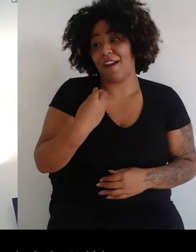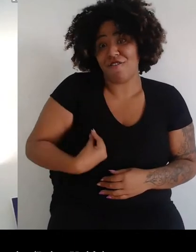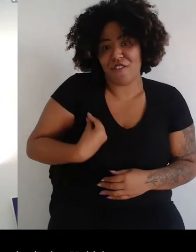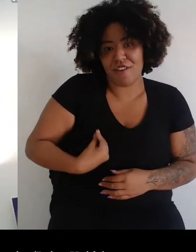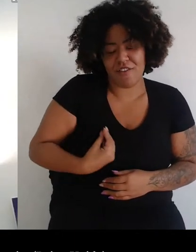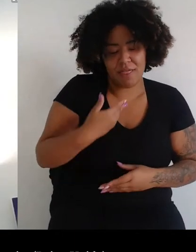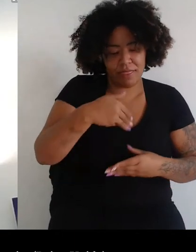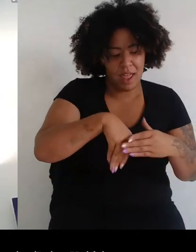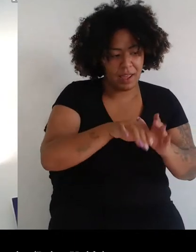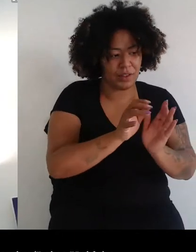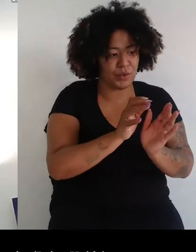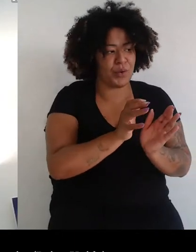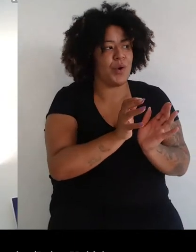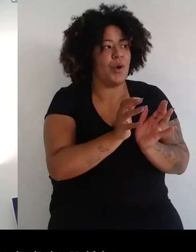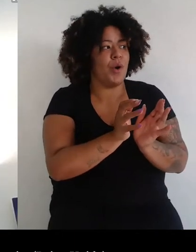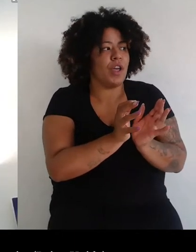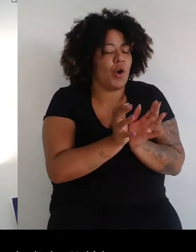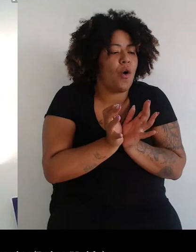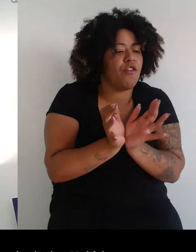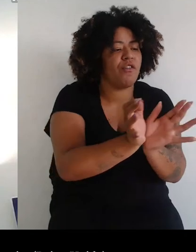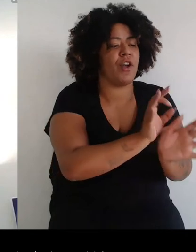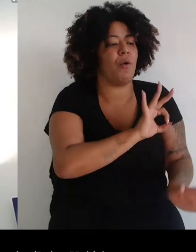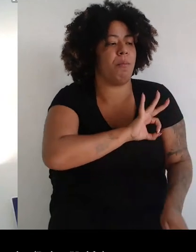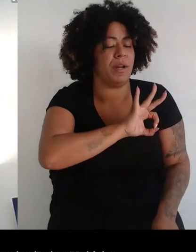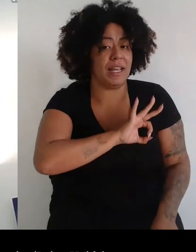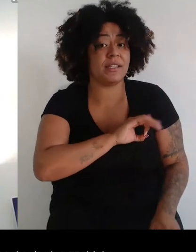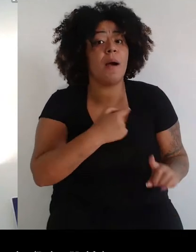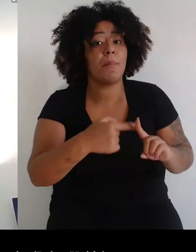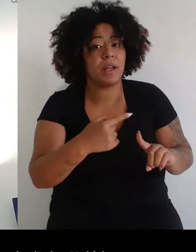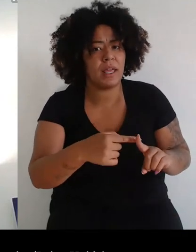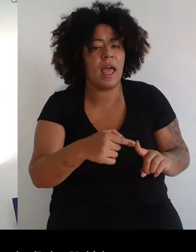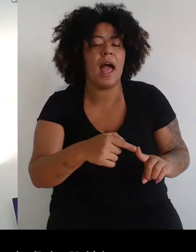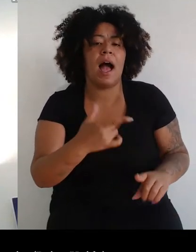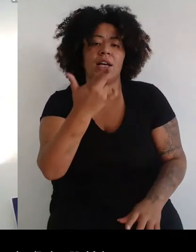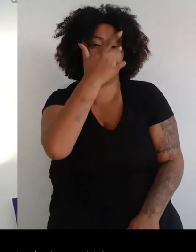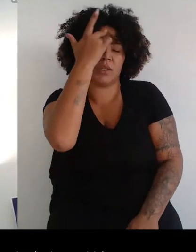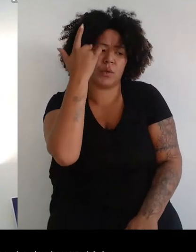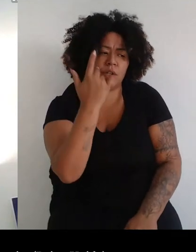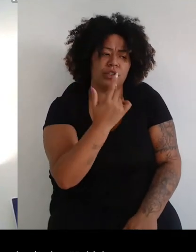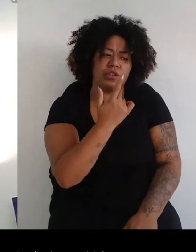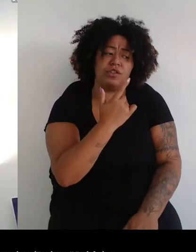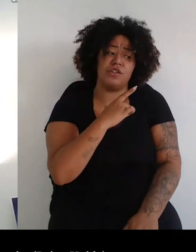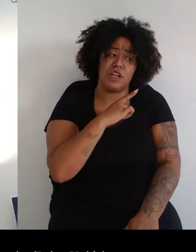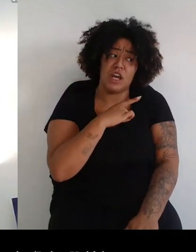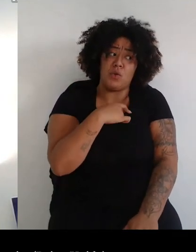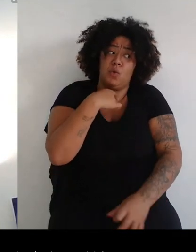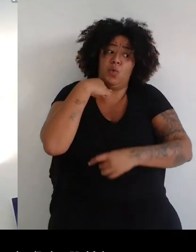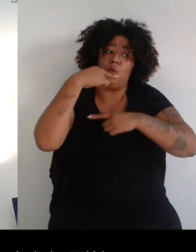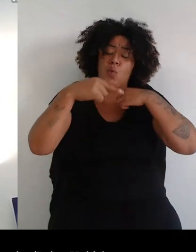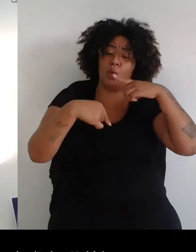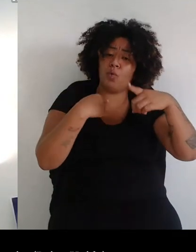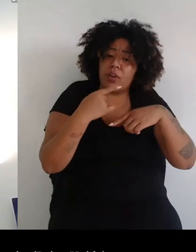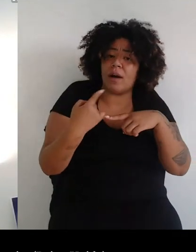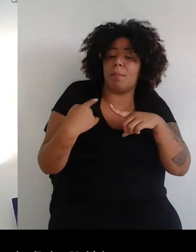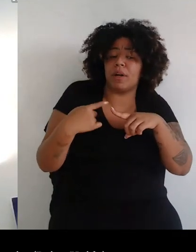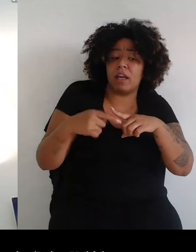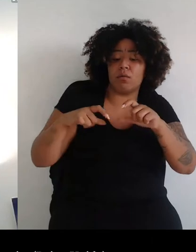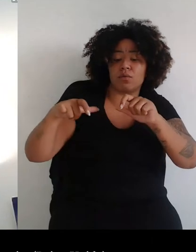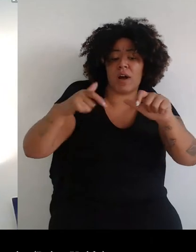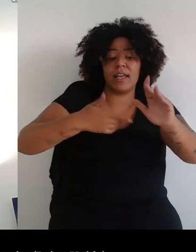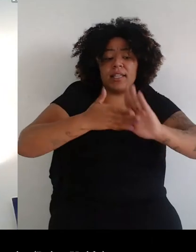de certa maneira as pessoas suspeitavam para onde ele ia aquele lugar é frequentava e assim por diante Mas por outro lado